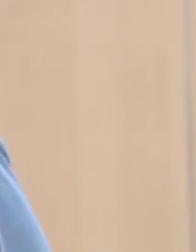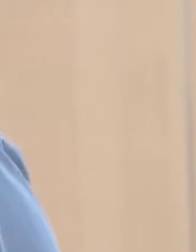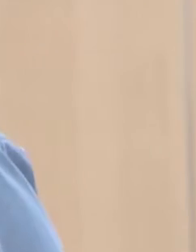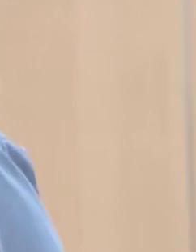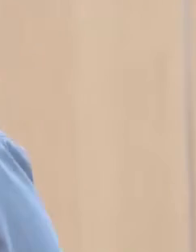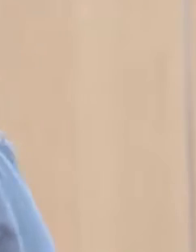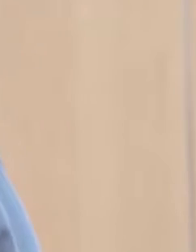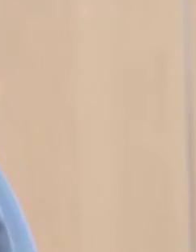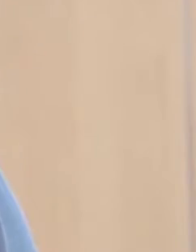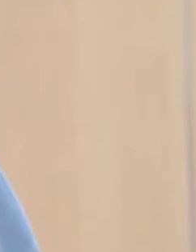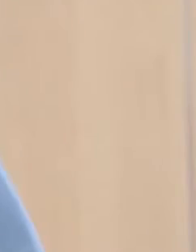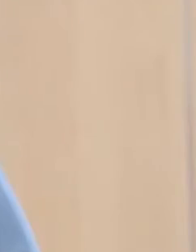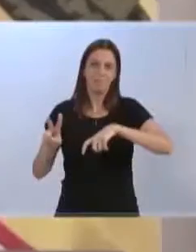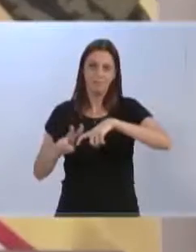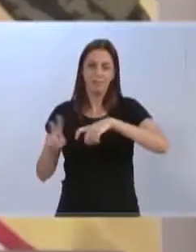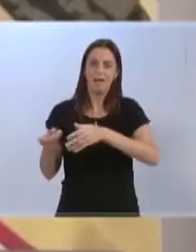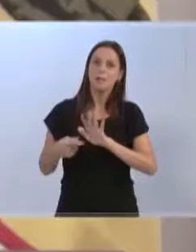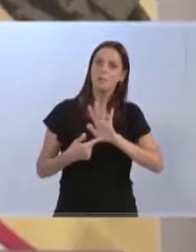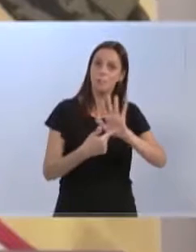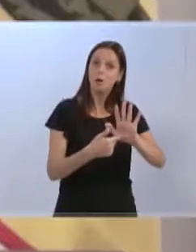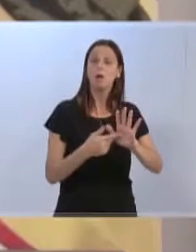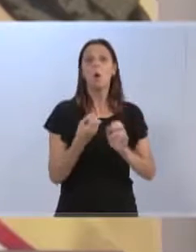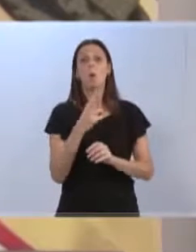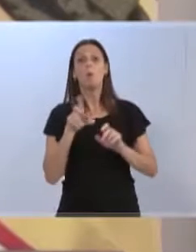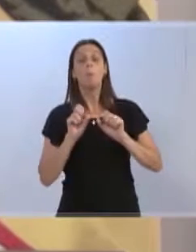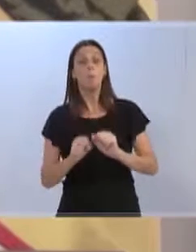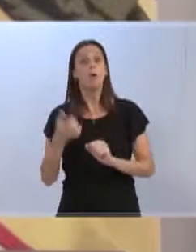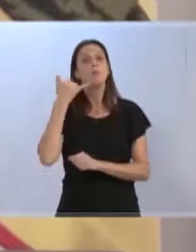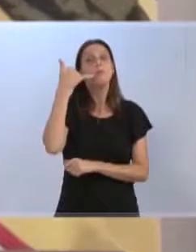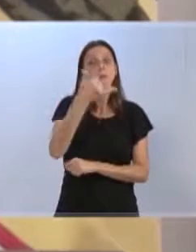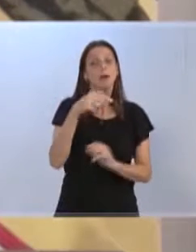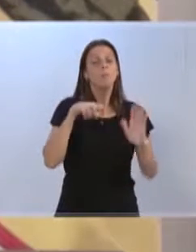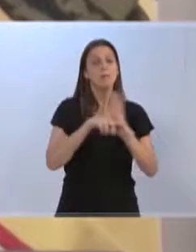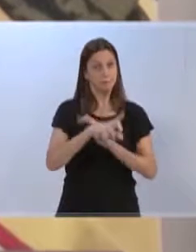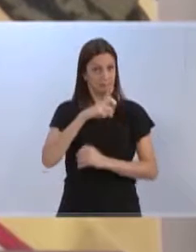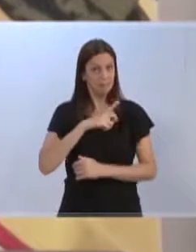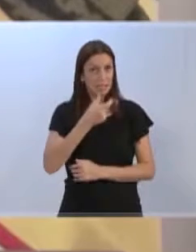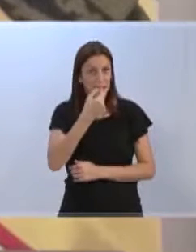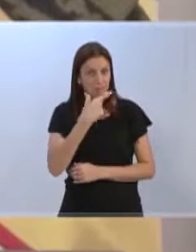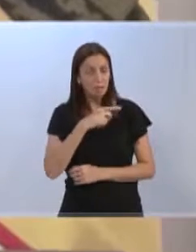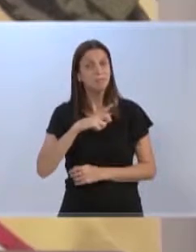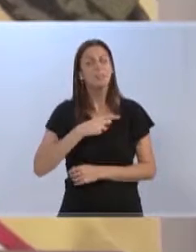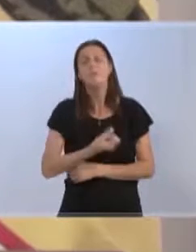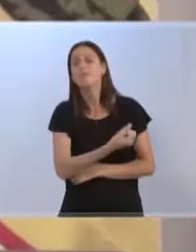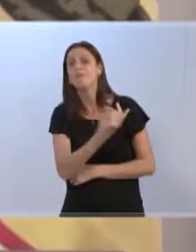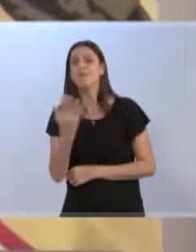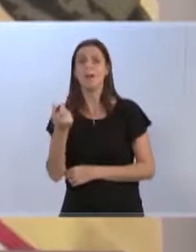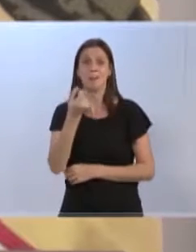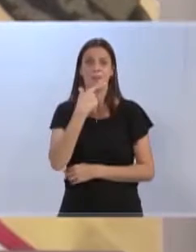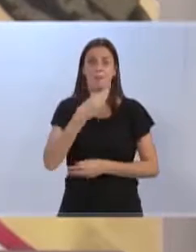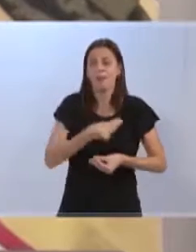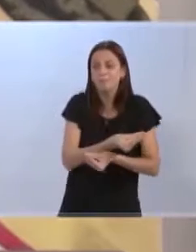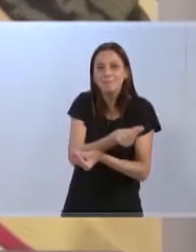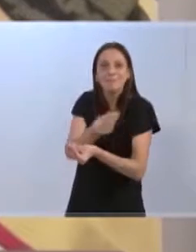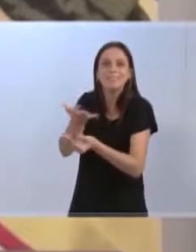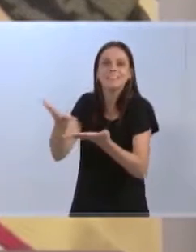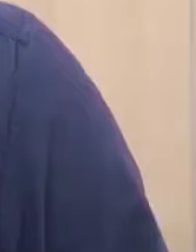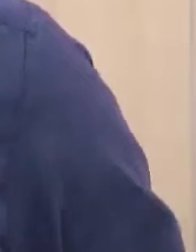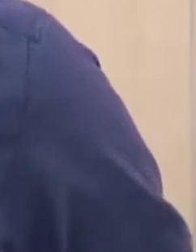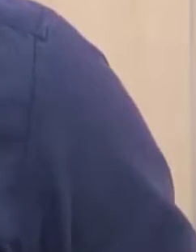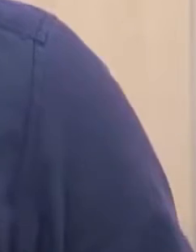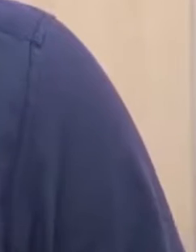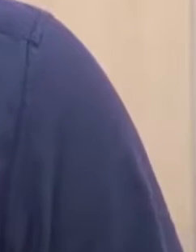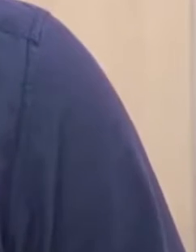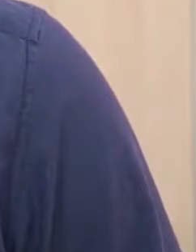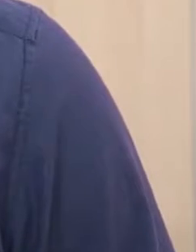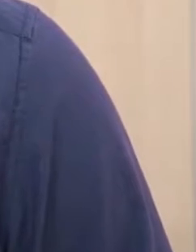se reunir para debater o assunto. Vereador Becker lembrou do projeto que ajuda as pessoas a conseguir os remédios para seus animais.